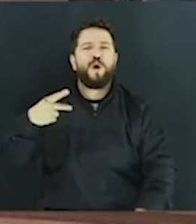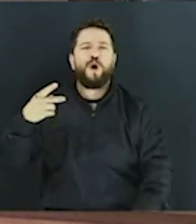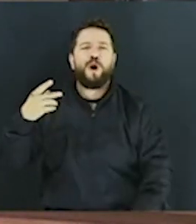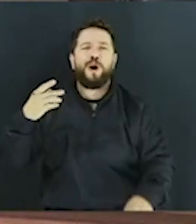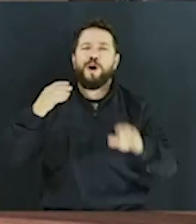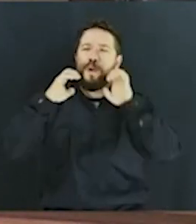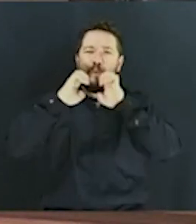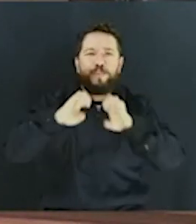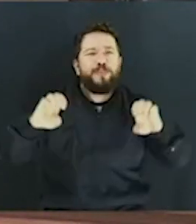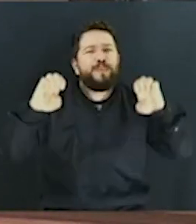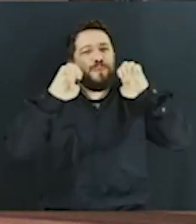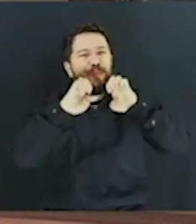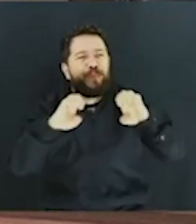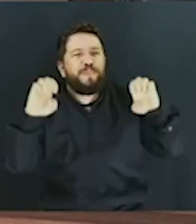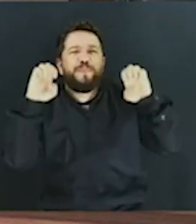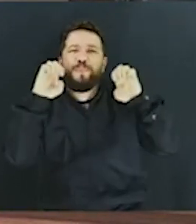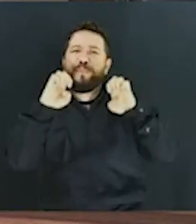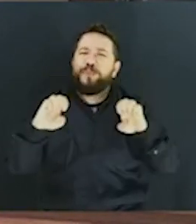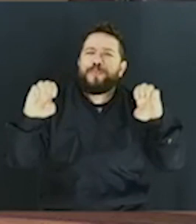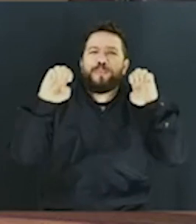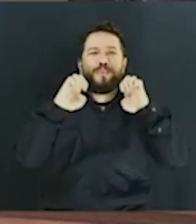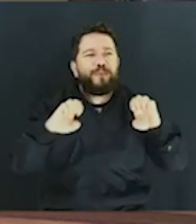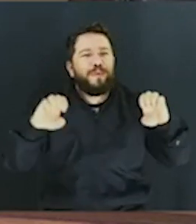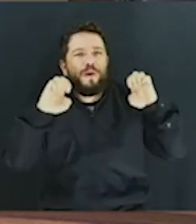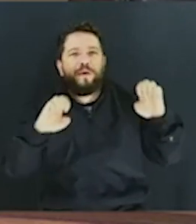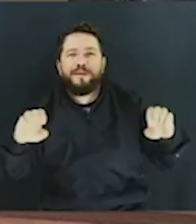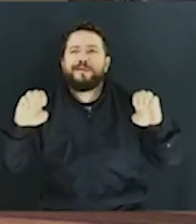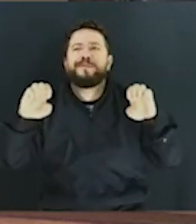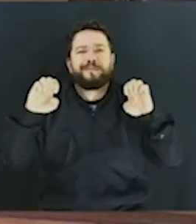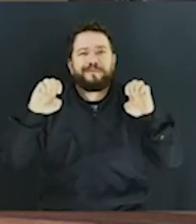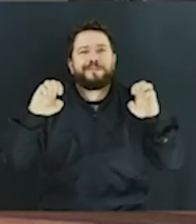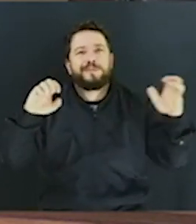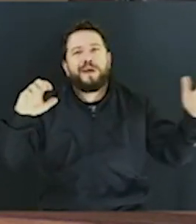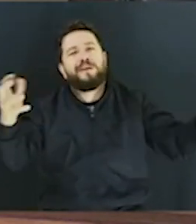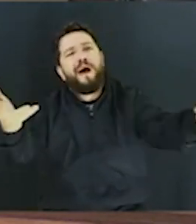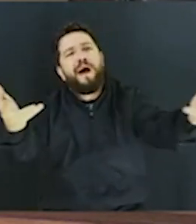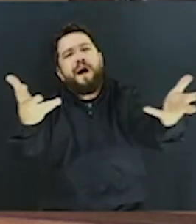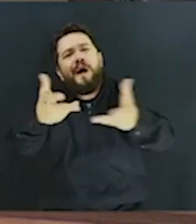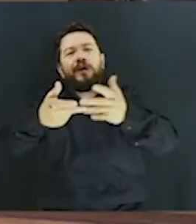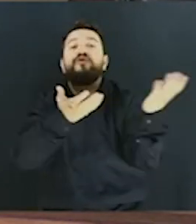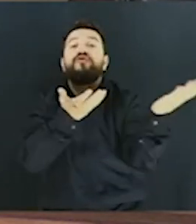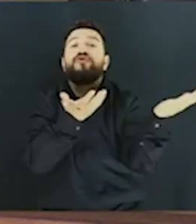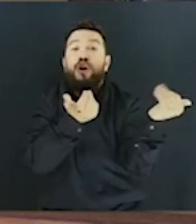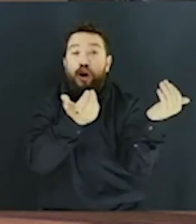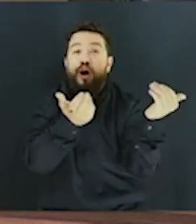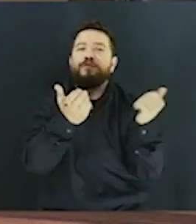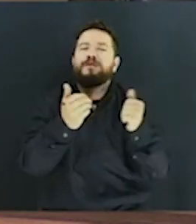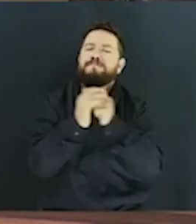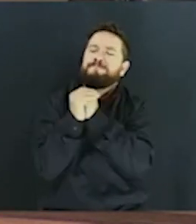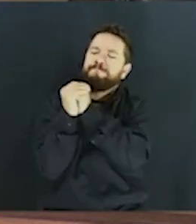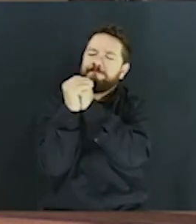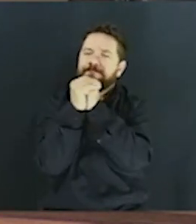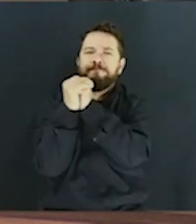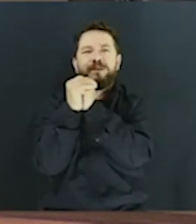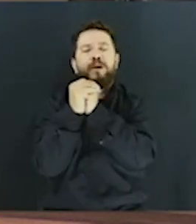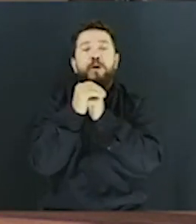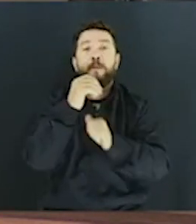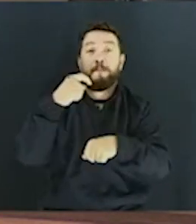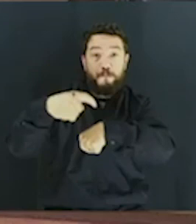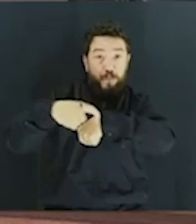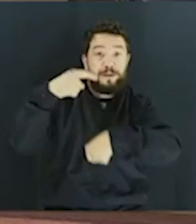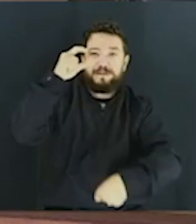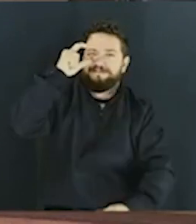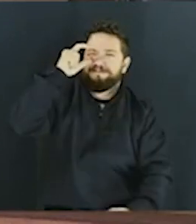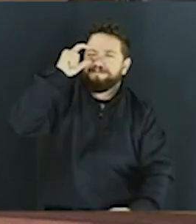e paranaense, brasileira, por que não? Então, foi um momento assim, bem interessante para todos nós, né, que estivemos